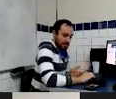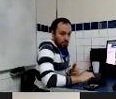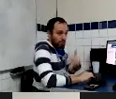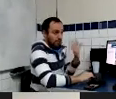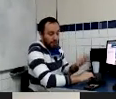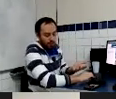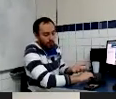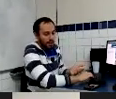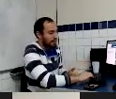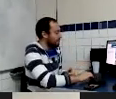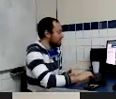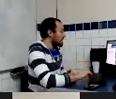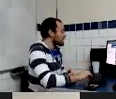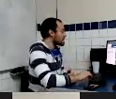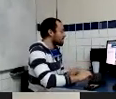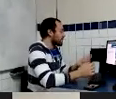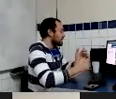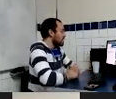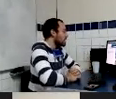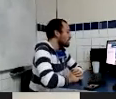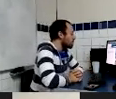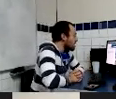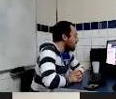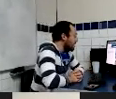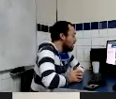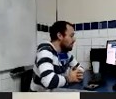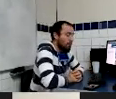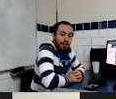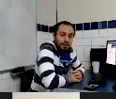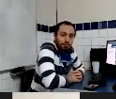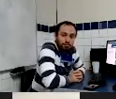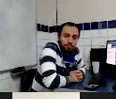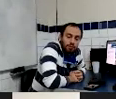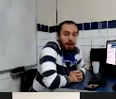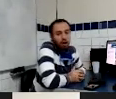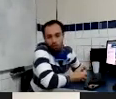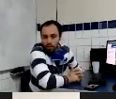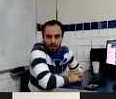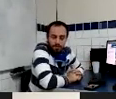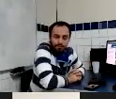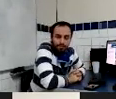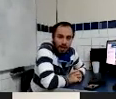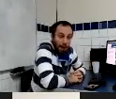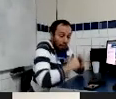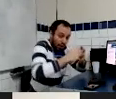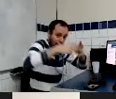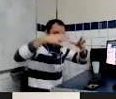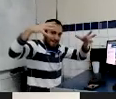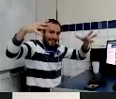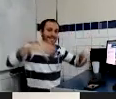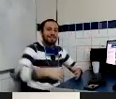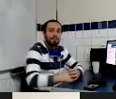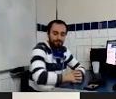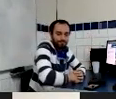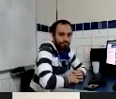crescendo, sendo desenvolvida cada vez mais, eu tenho maior a população e maior o comércio. A população